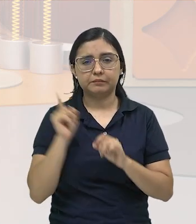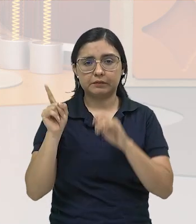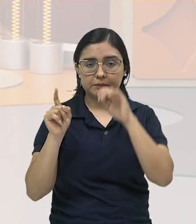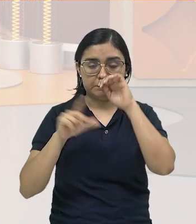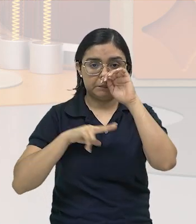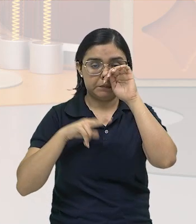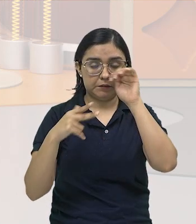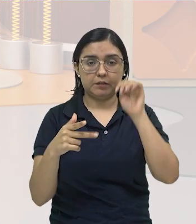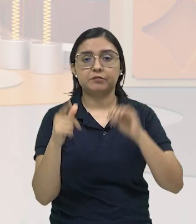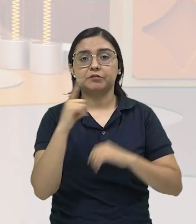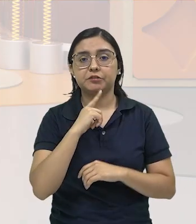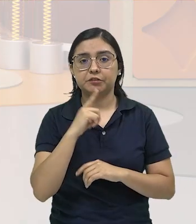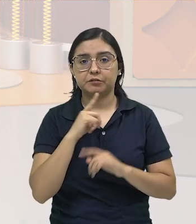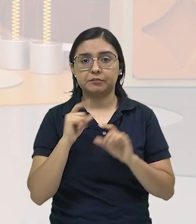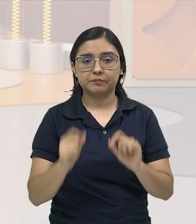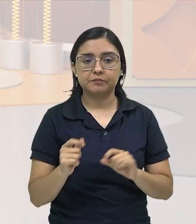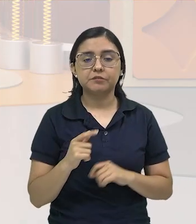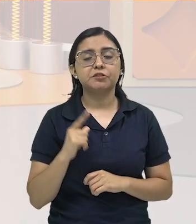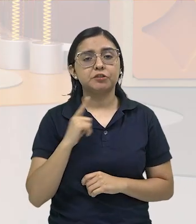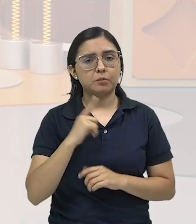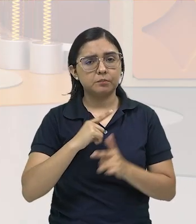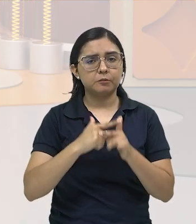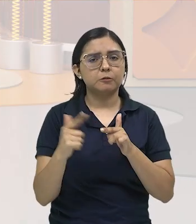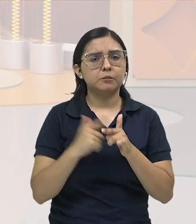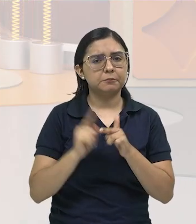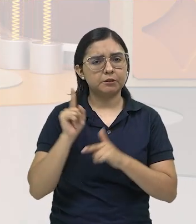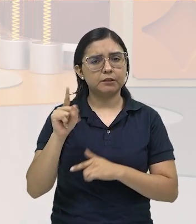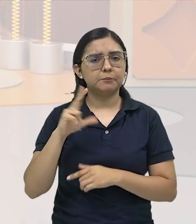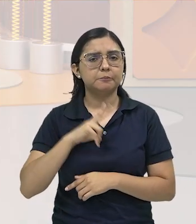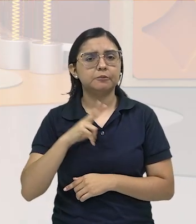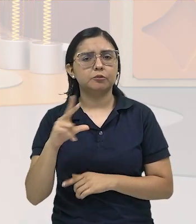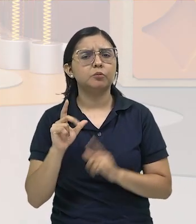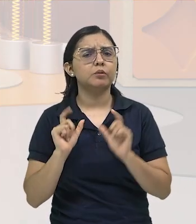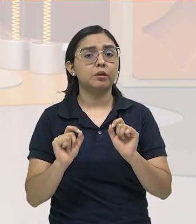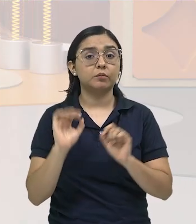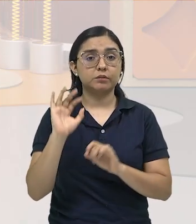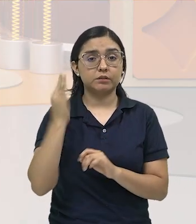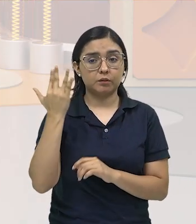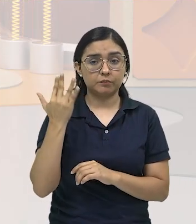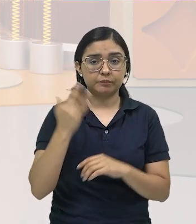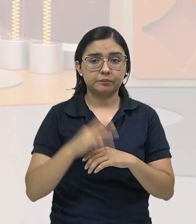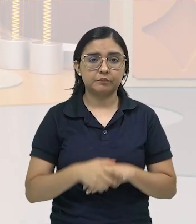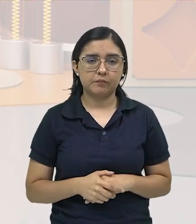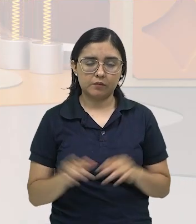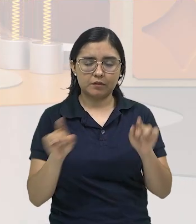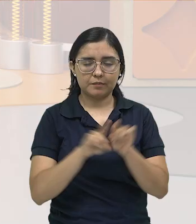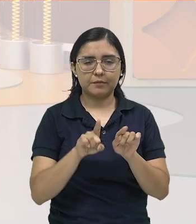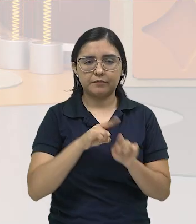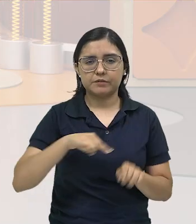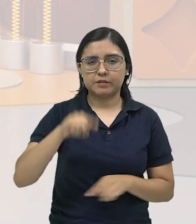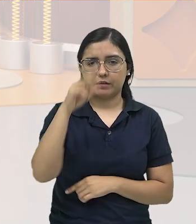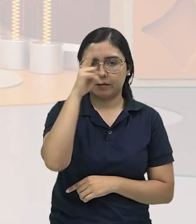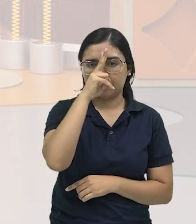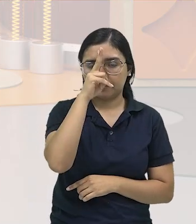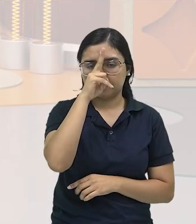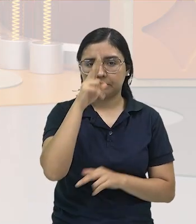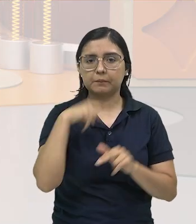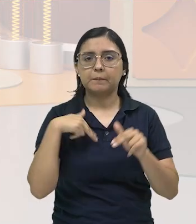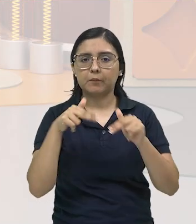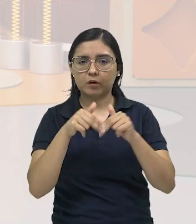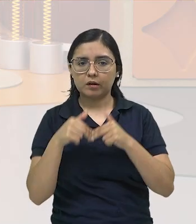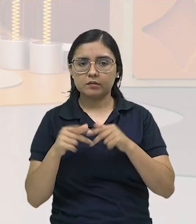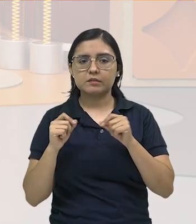Portugal também nós tínhamos um outro problema. O que foi que aconteceu? Você também deve lembrar que por conta do